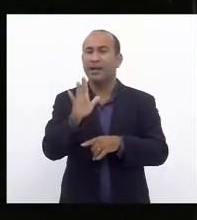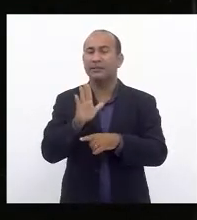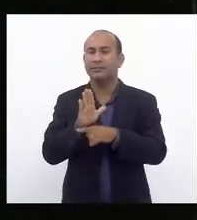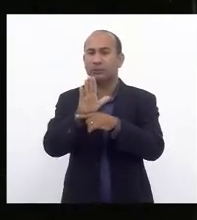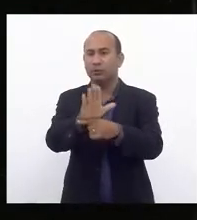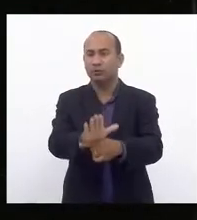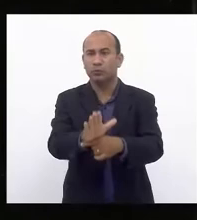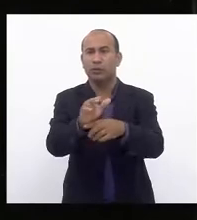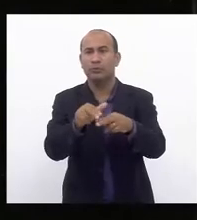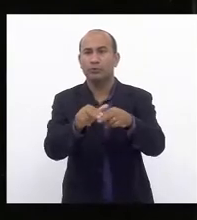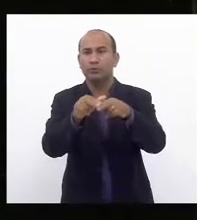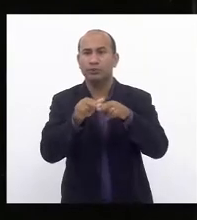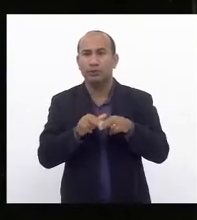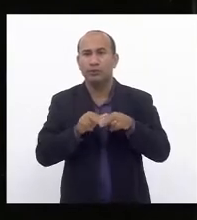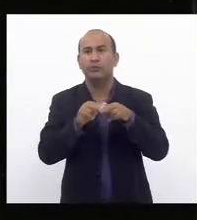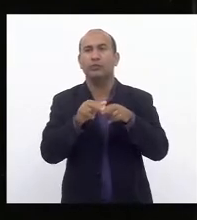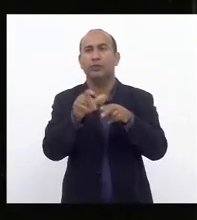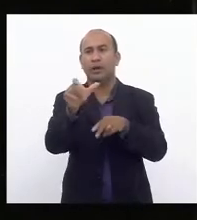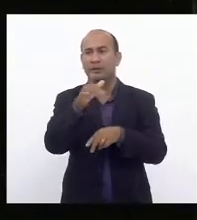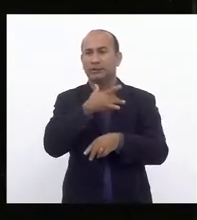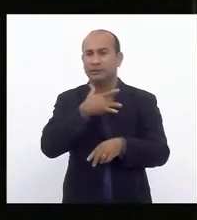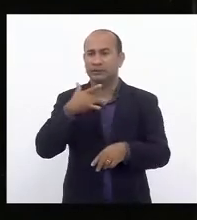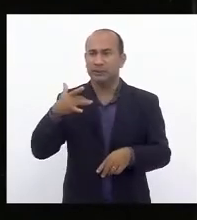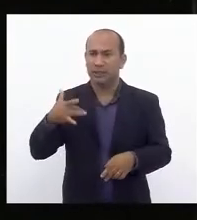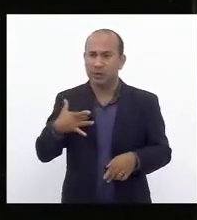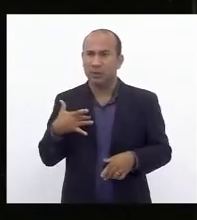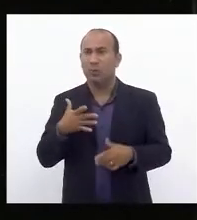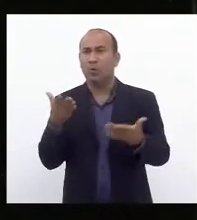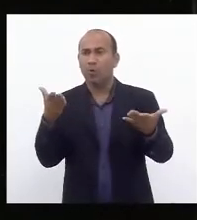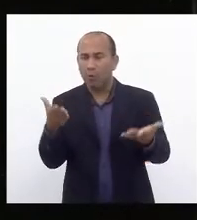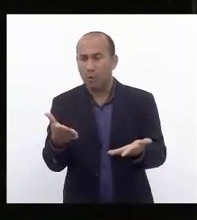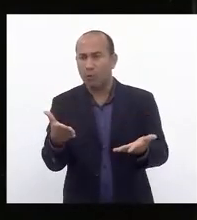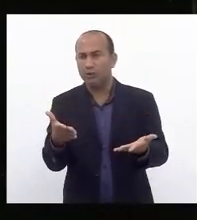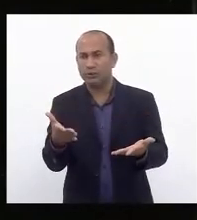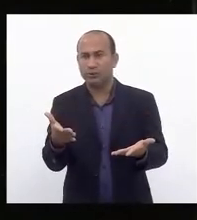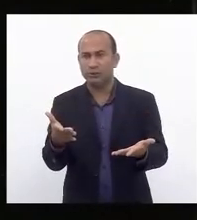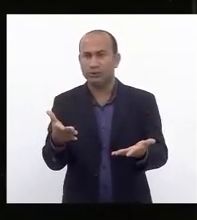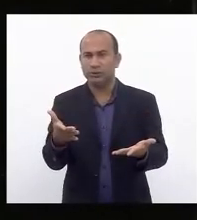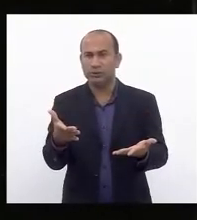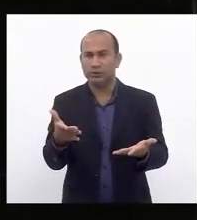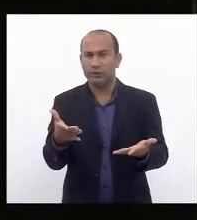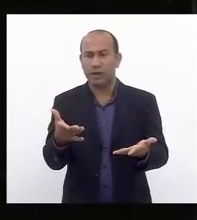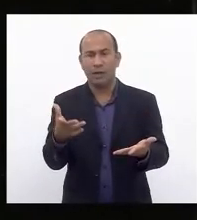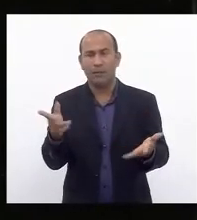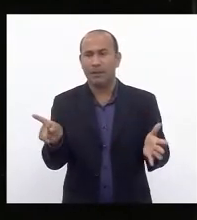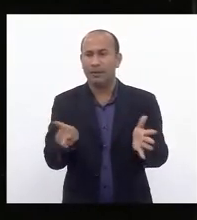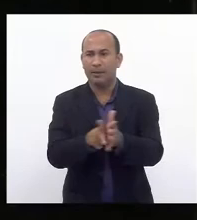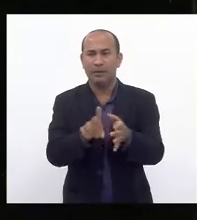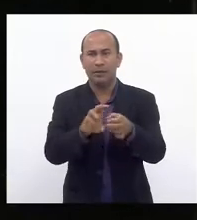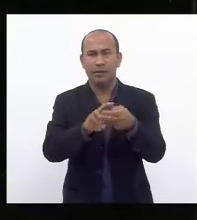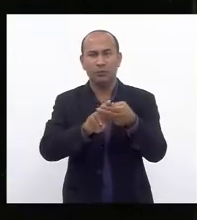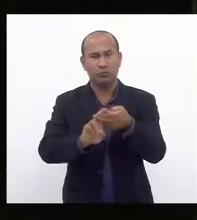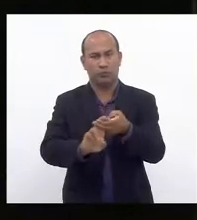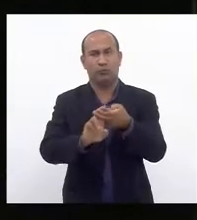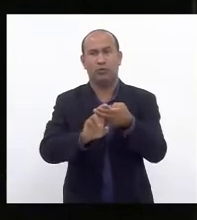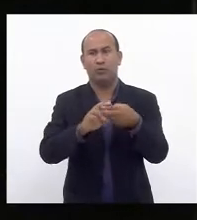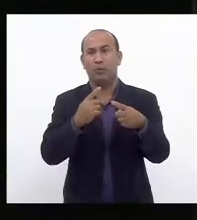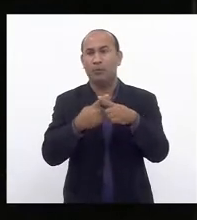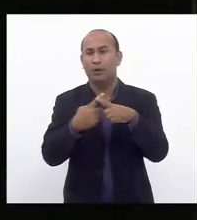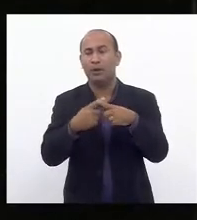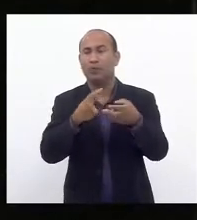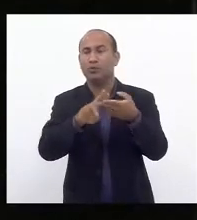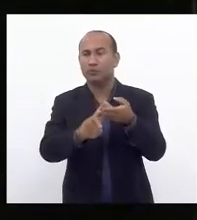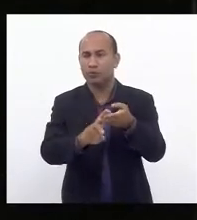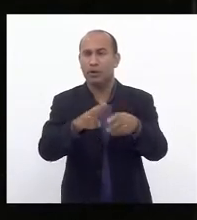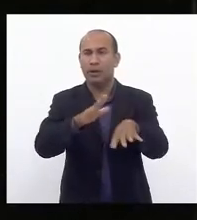atendimento através de um plano de saúde, hoje não é mais ferir o SUS, porque o SUS está na